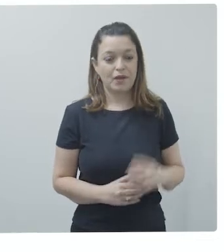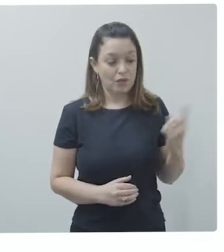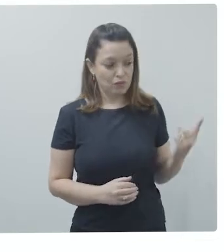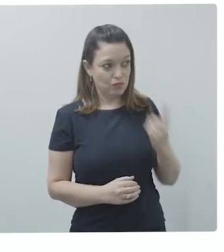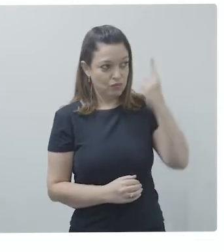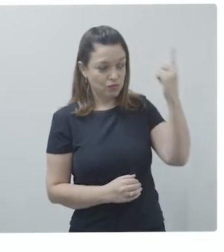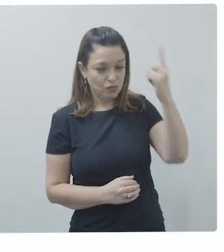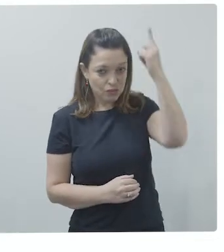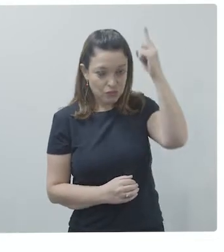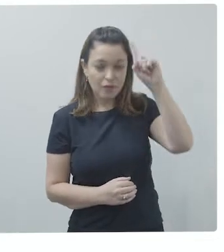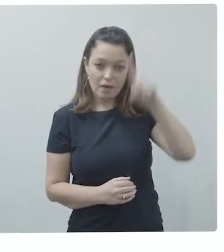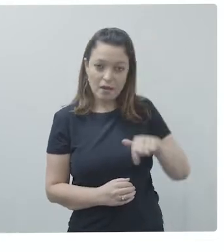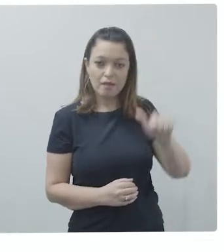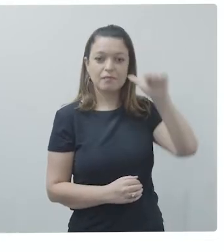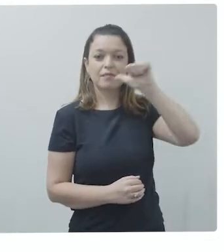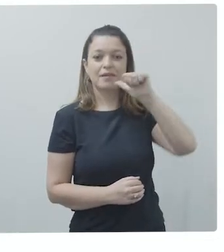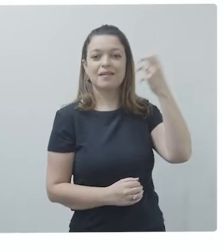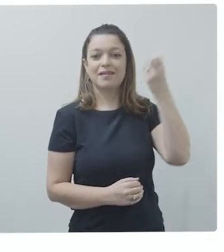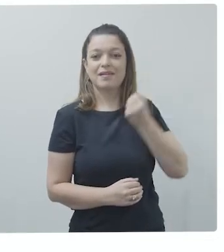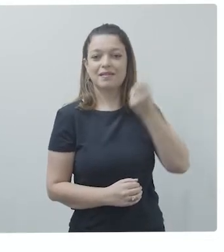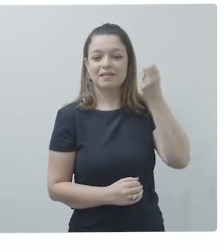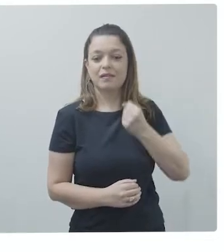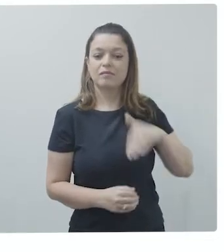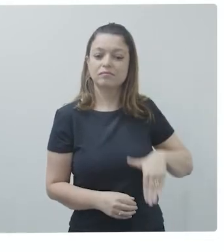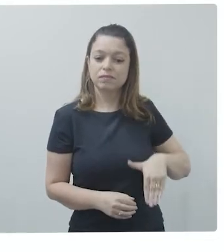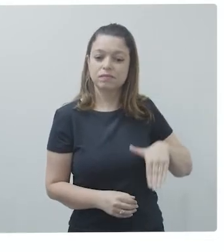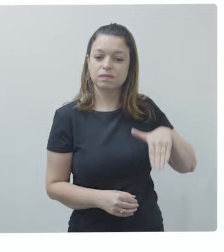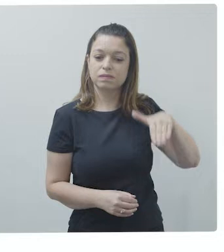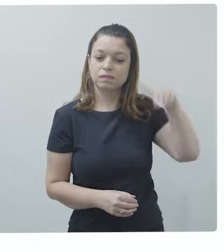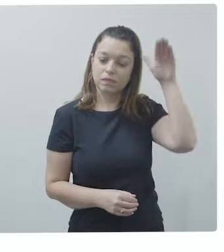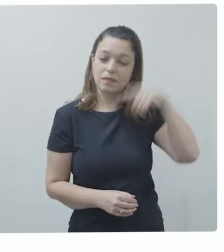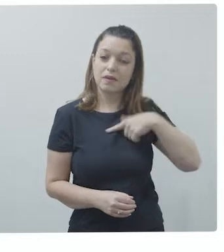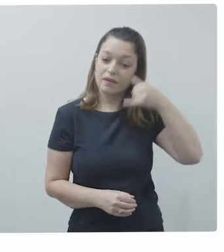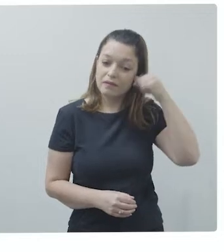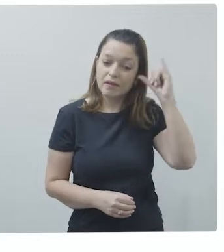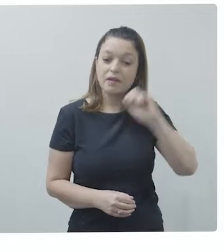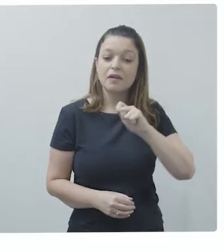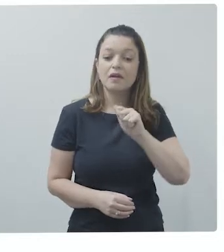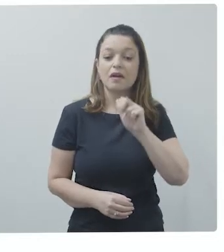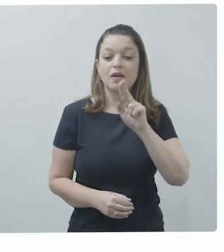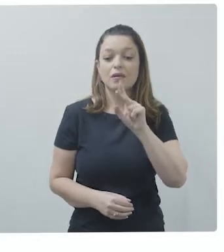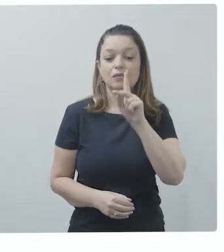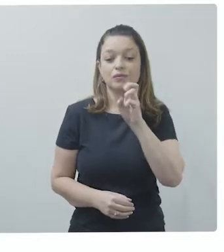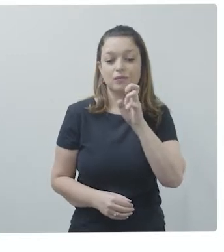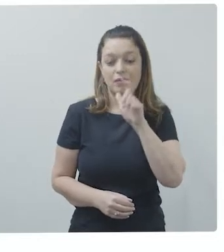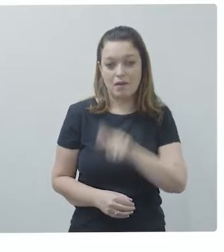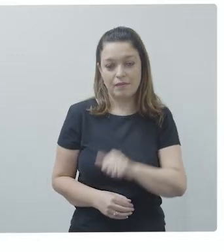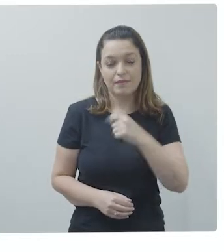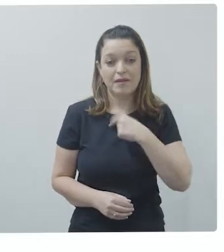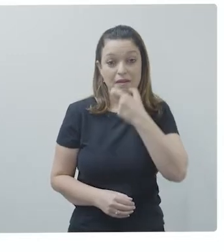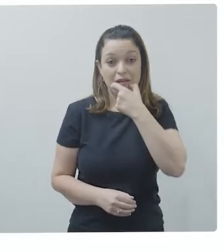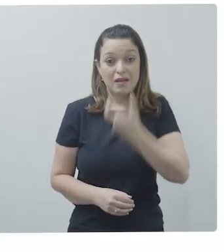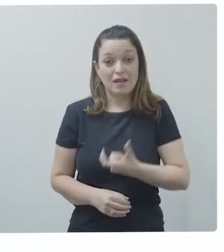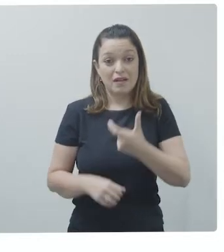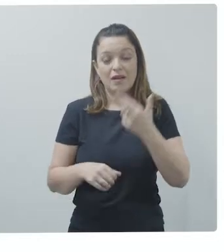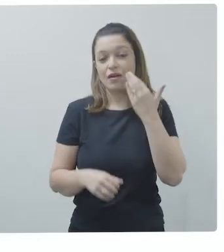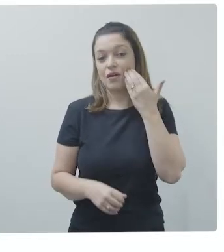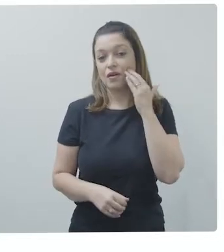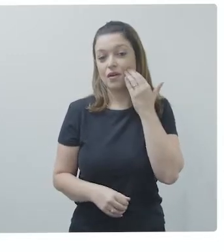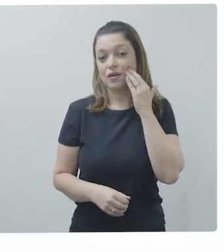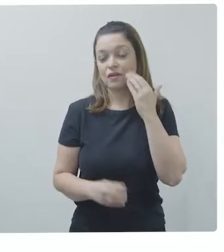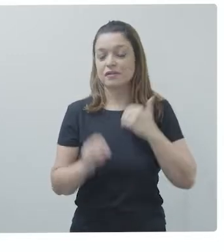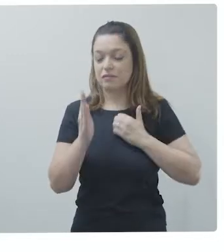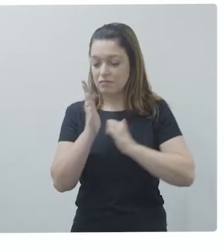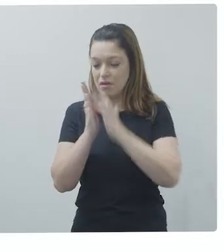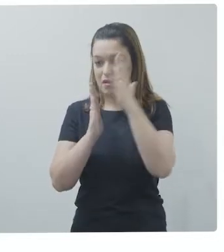leite e crescia. Ymir batizou a vaca de Aldumla. A língua rosa da vaca lambia os blocos de gelo